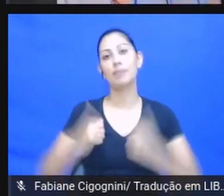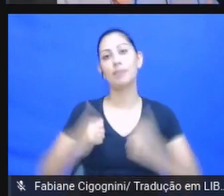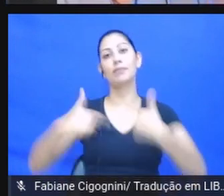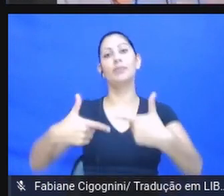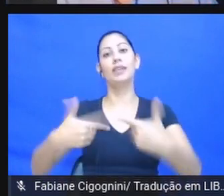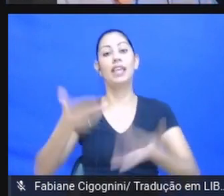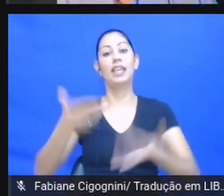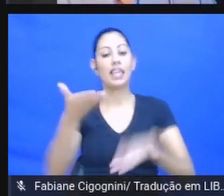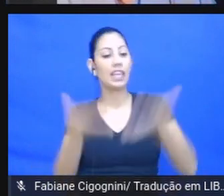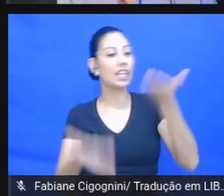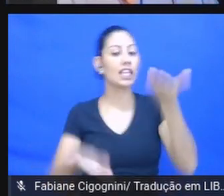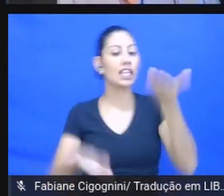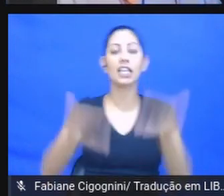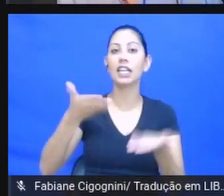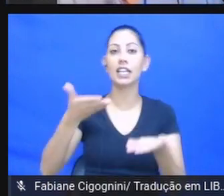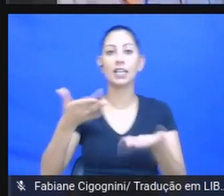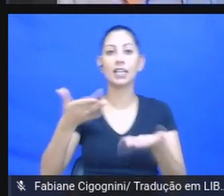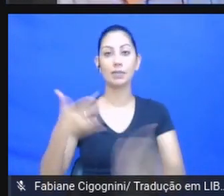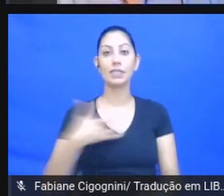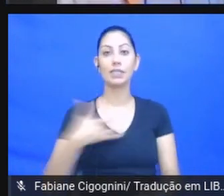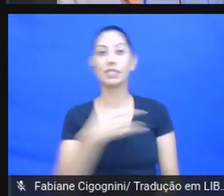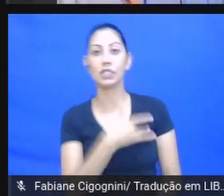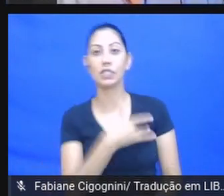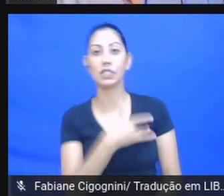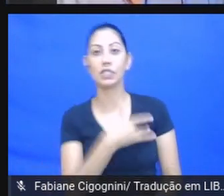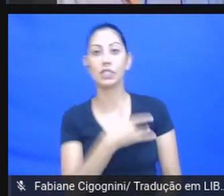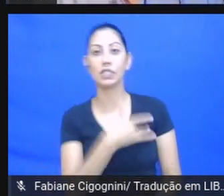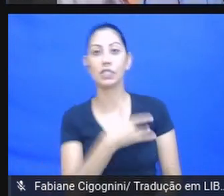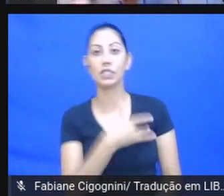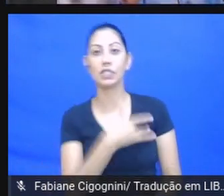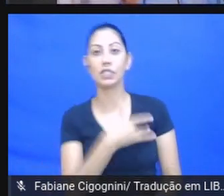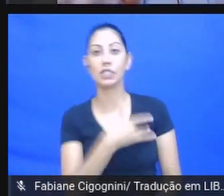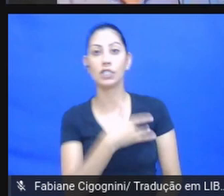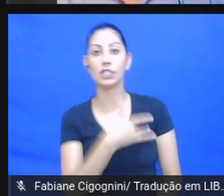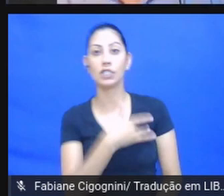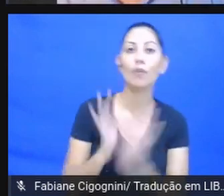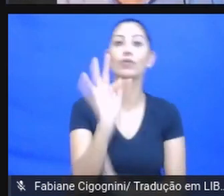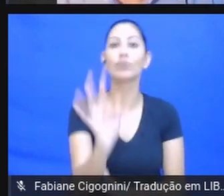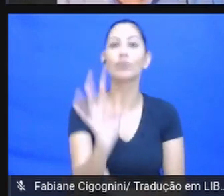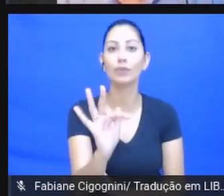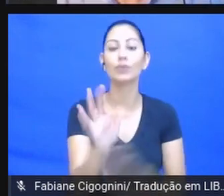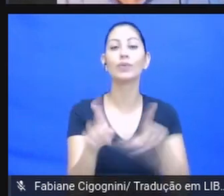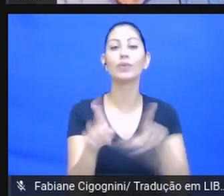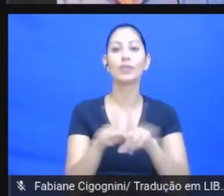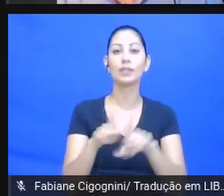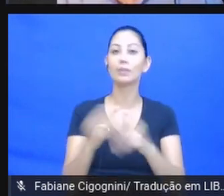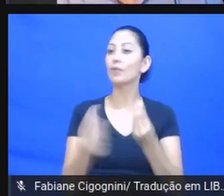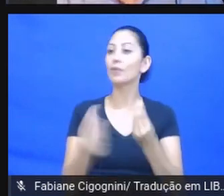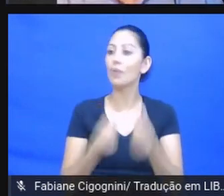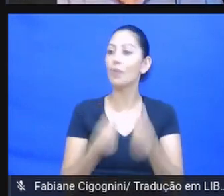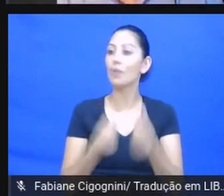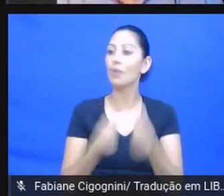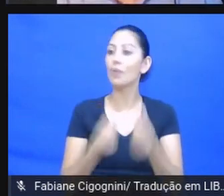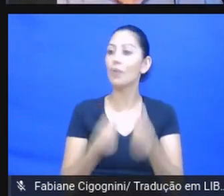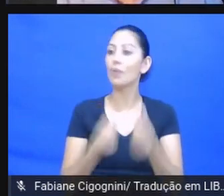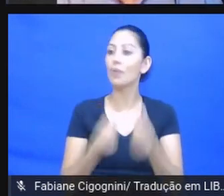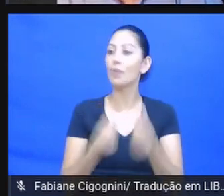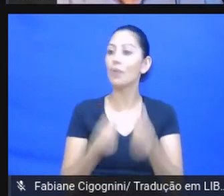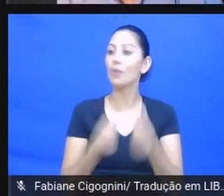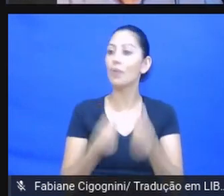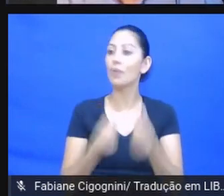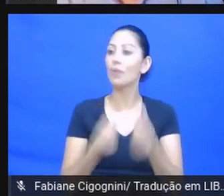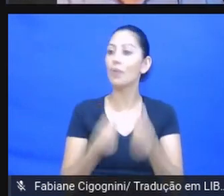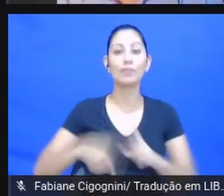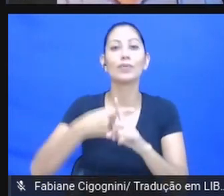aprender a ter bem-estar, aprender com propósito e aprender a realizar-se em todas as dimensões